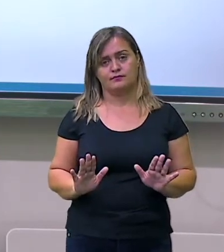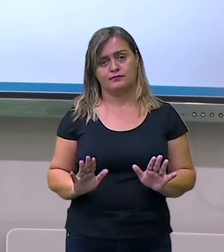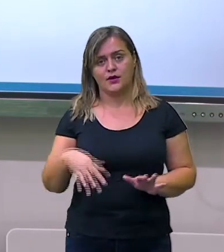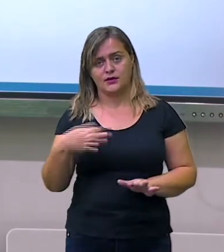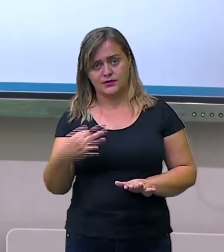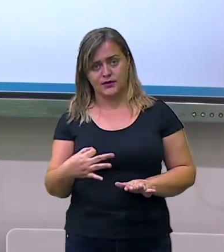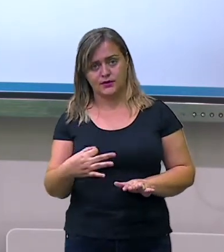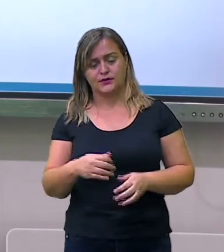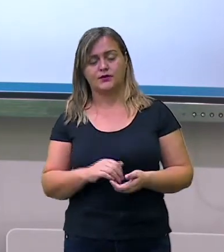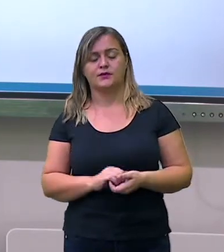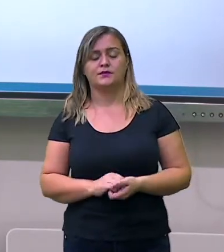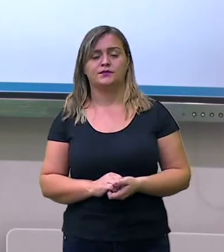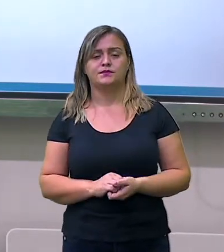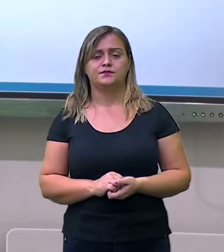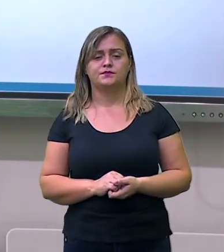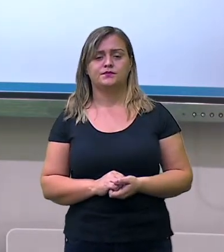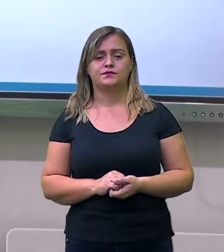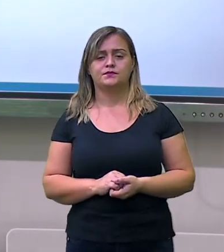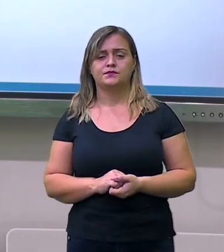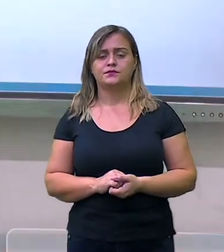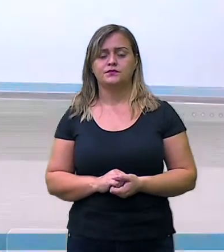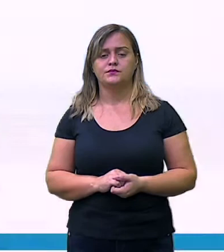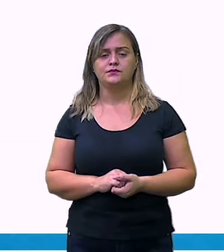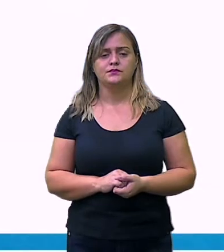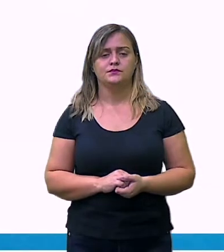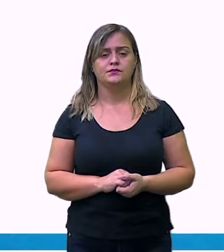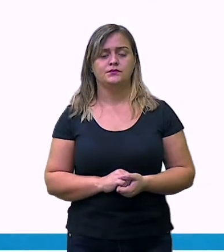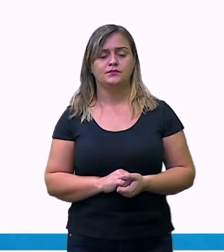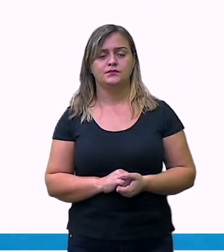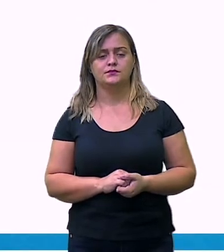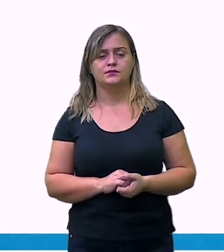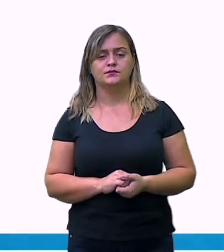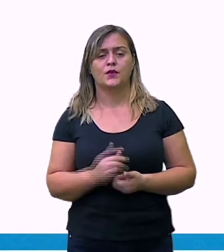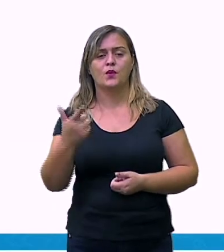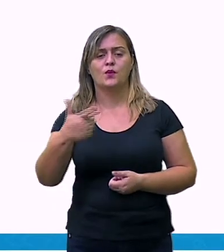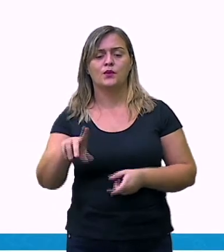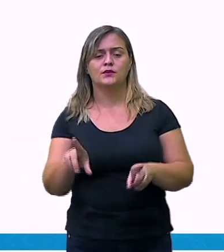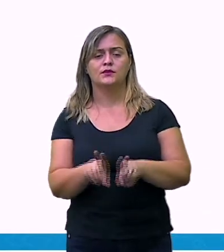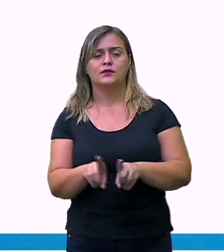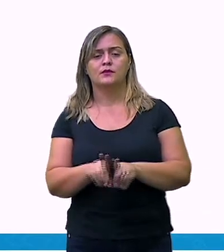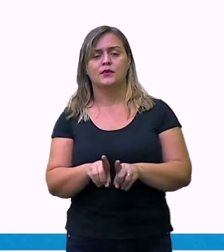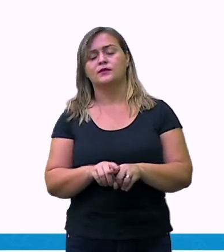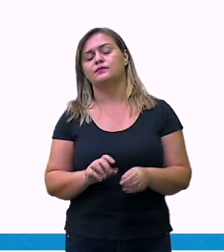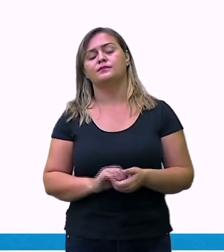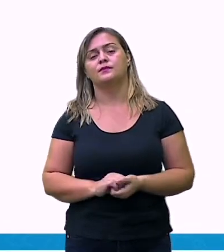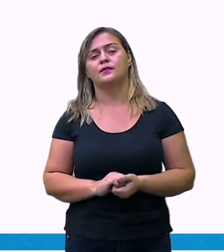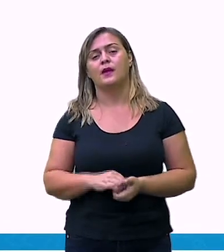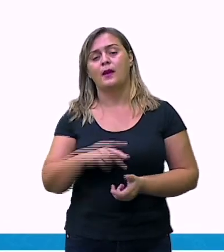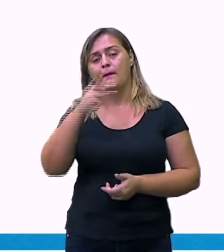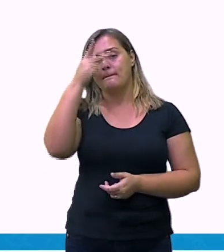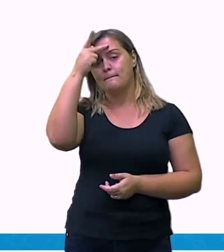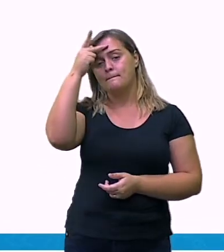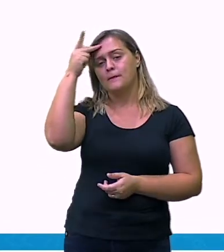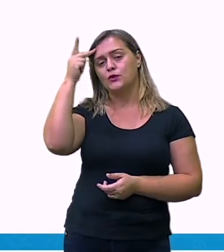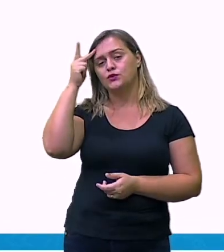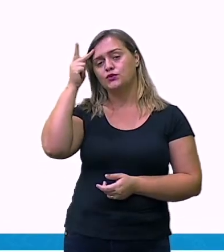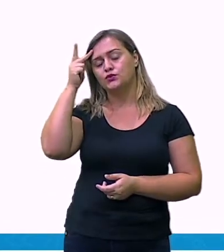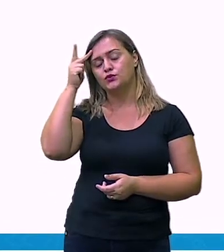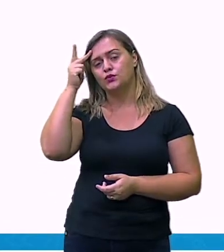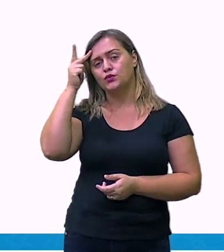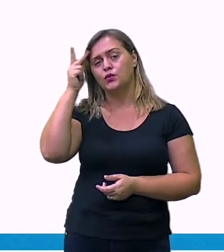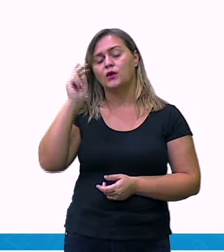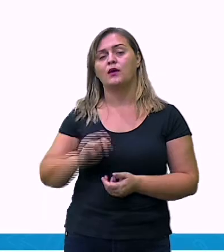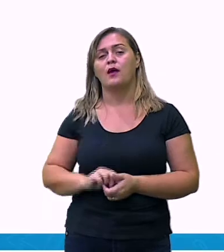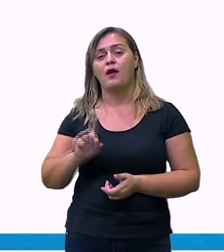dentro da minha liberdade. Próximo tópico aqui que nós vamos destacar é considerado inocente até